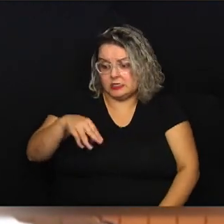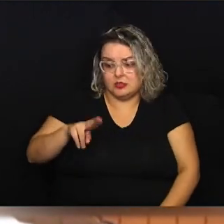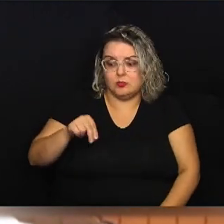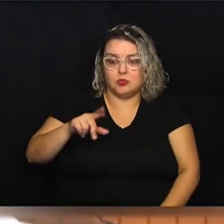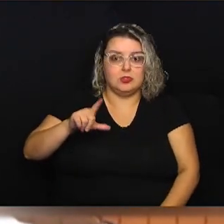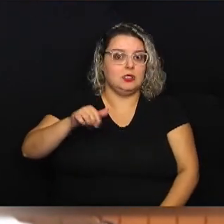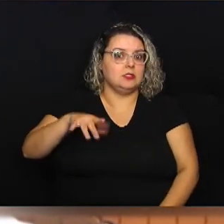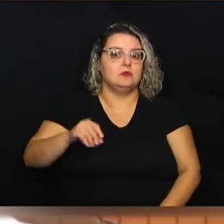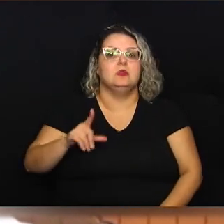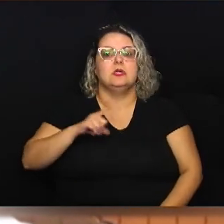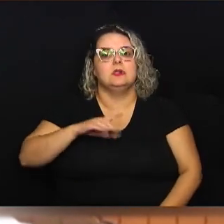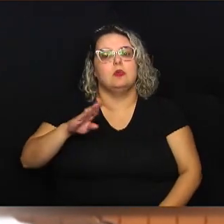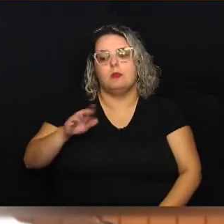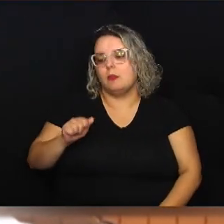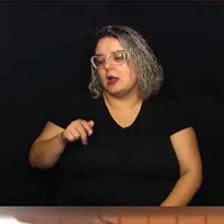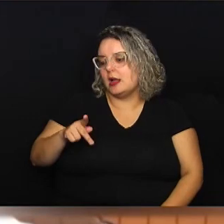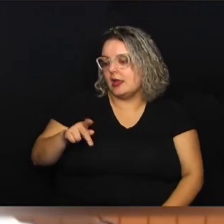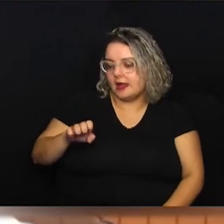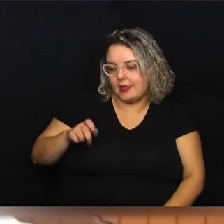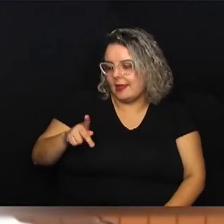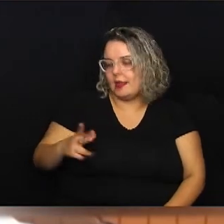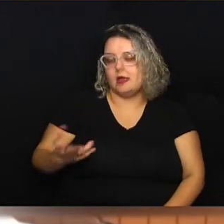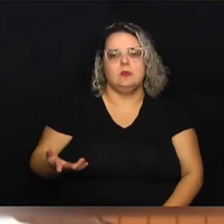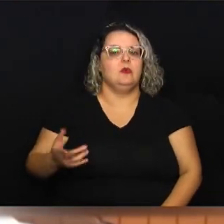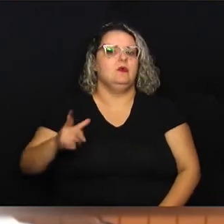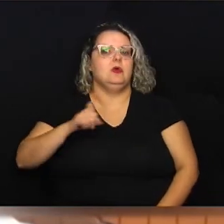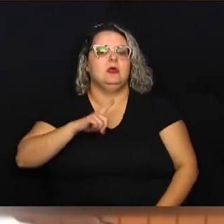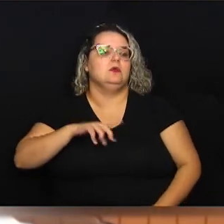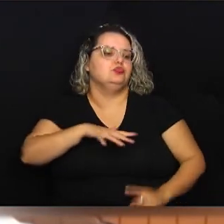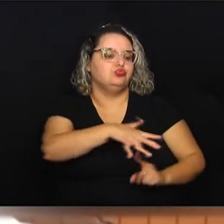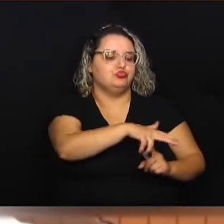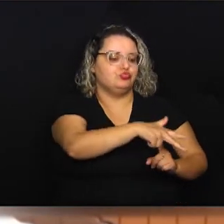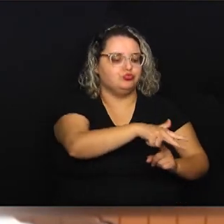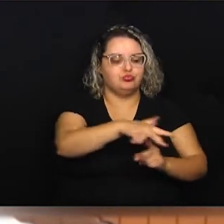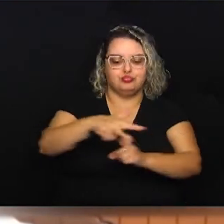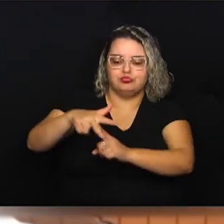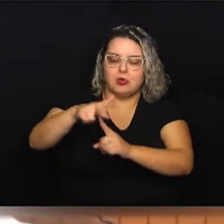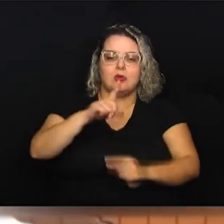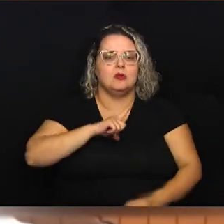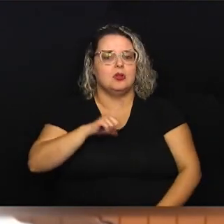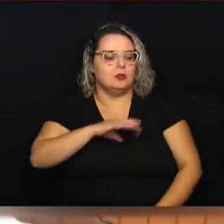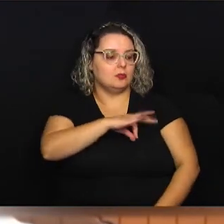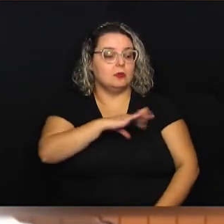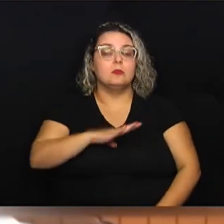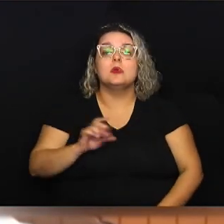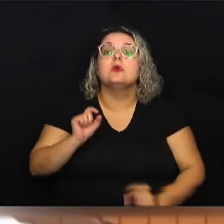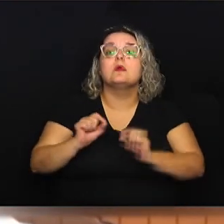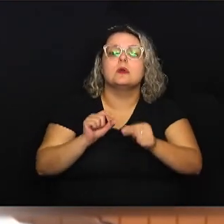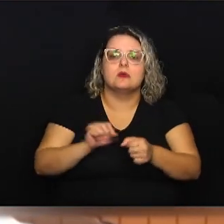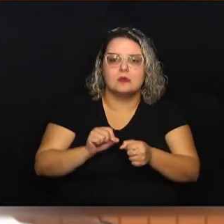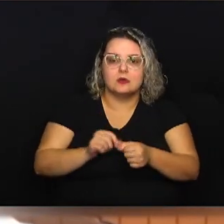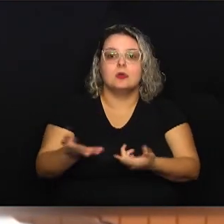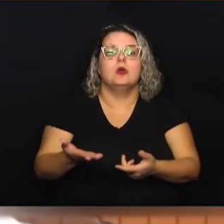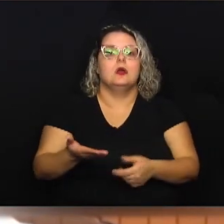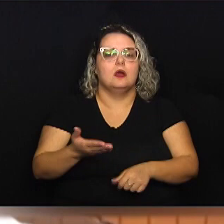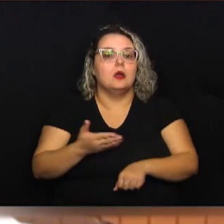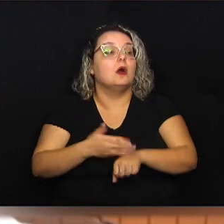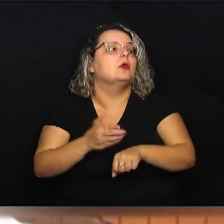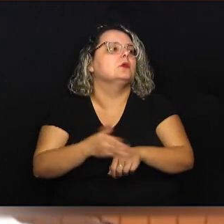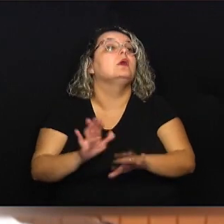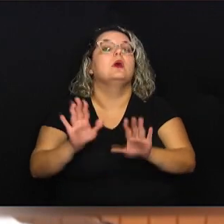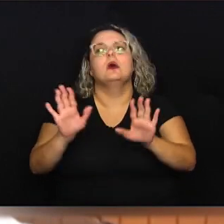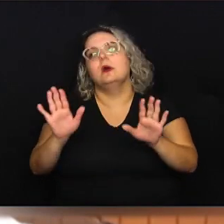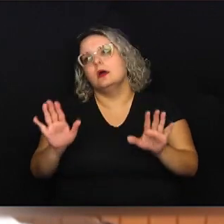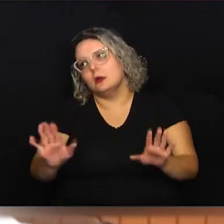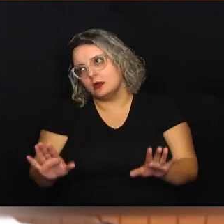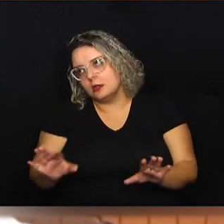BAEP, vai ter o Águia voando, vai ter o pessoal da Guarda Municipal, vai ter... Mas o que estão fazendo? Não, estão fazendo uma simulação. Ah, então tá bom, estão